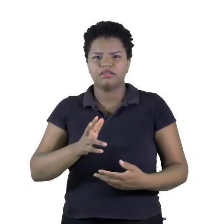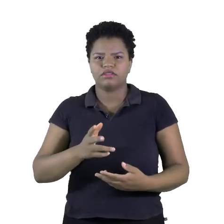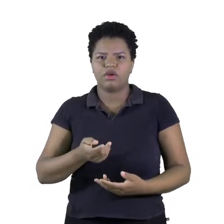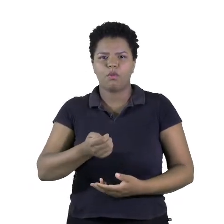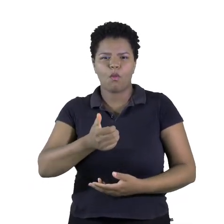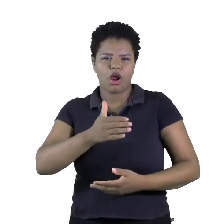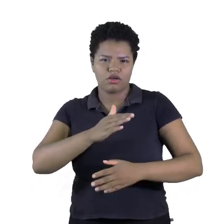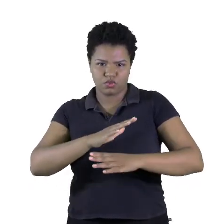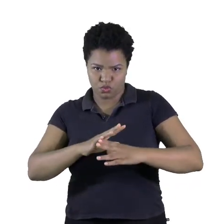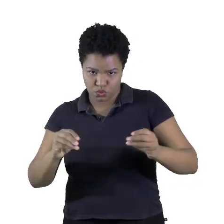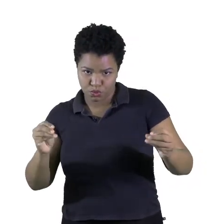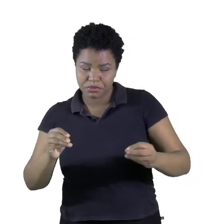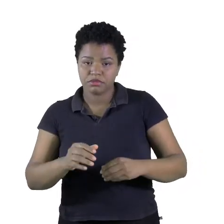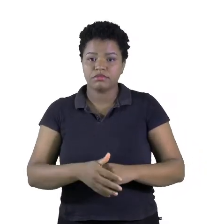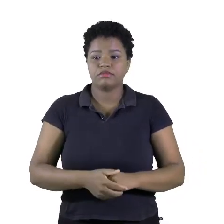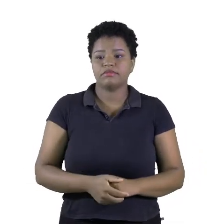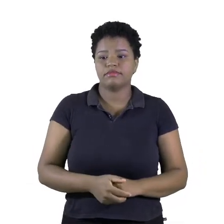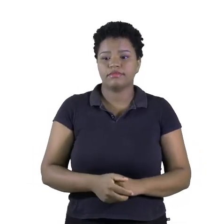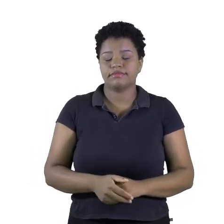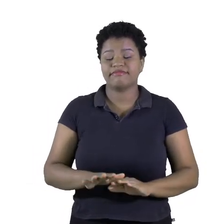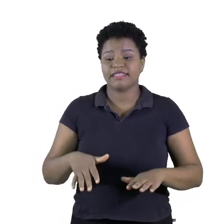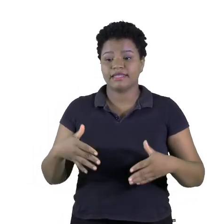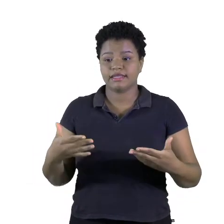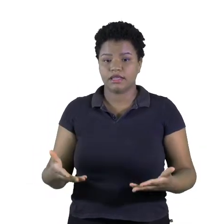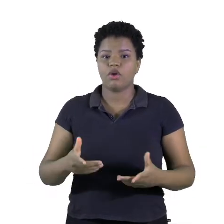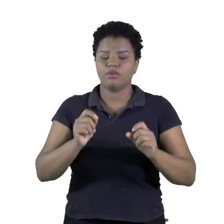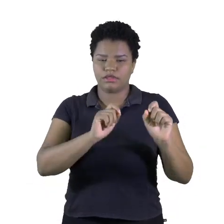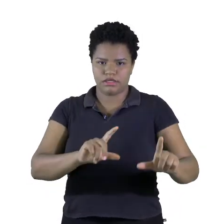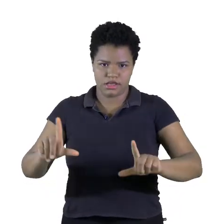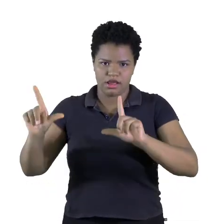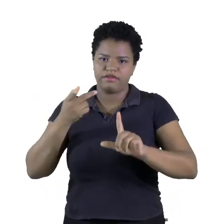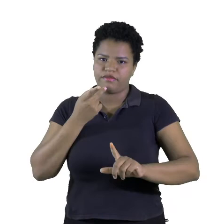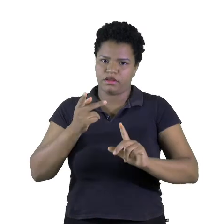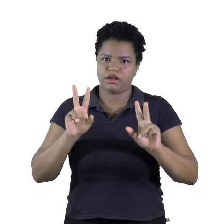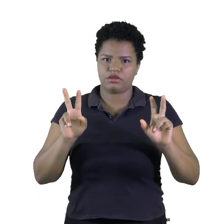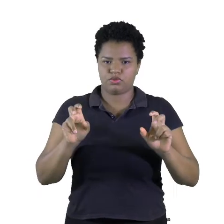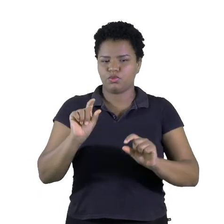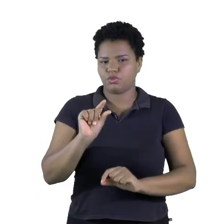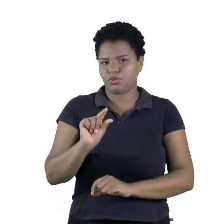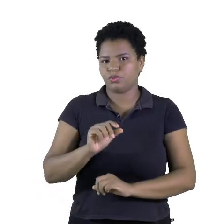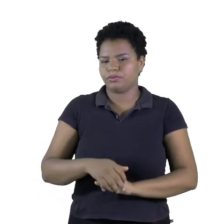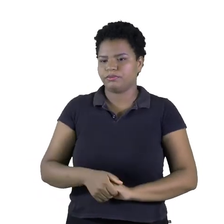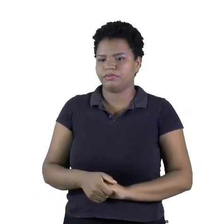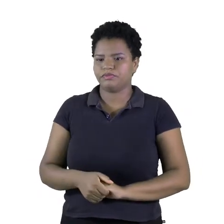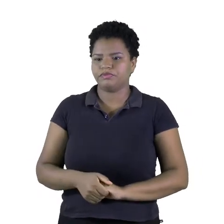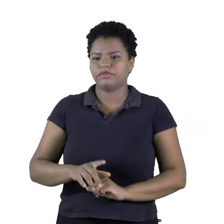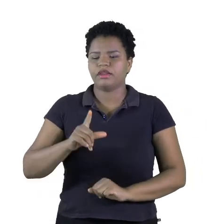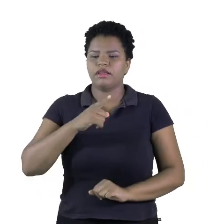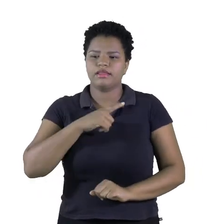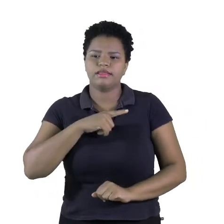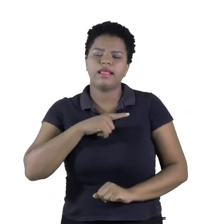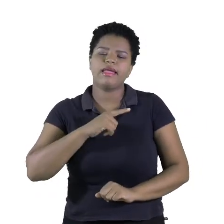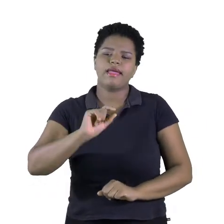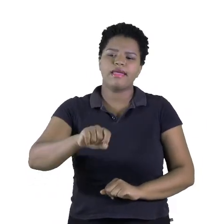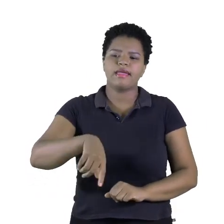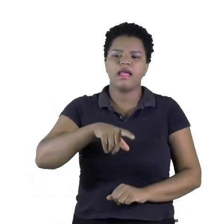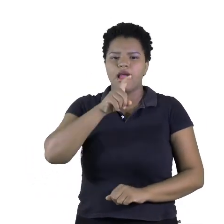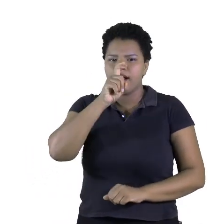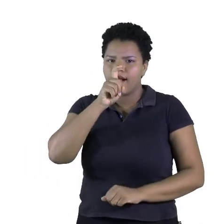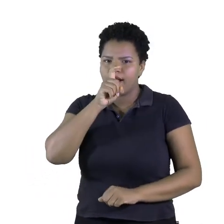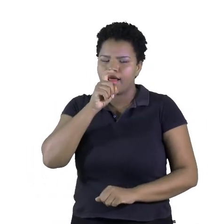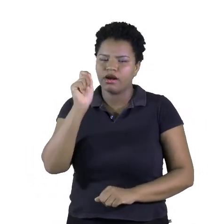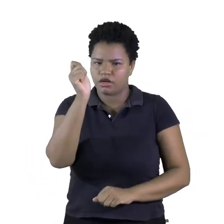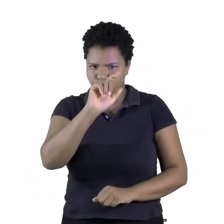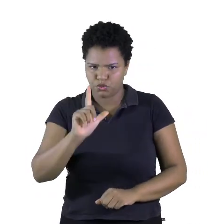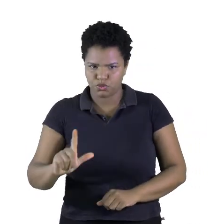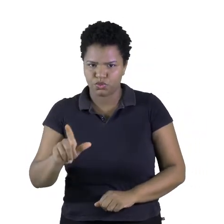vocês vão ver agora, a gente vai estar falando um pouquinho sobre eles, tá? Existem alguns animais de extinção, como a arara azul, a arara vermelha,